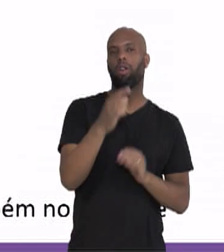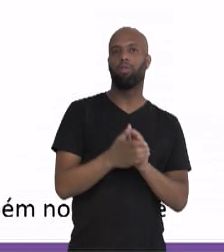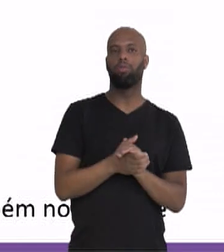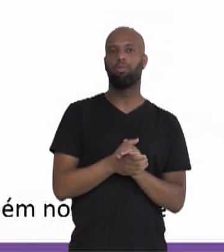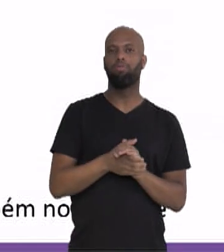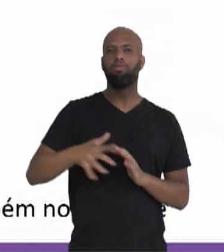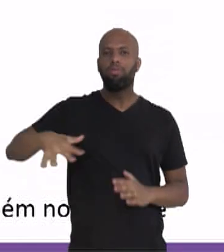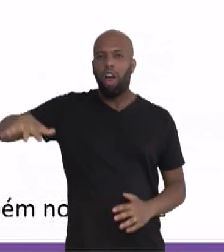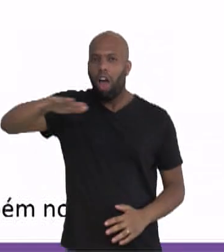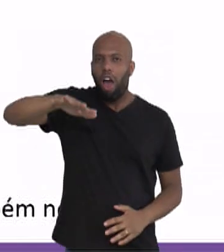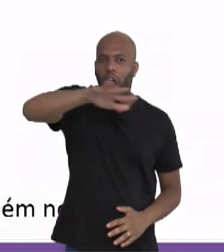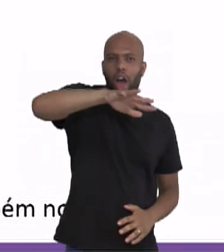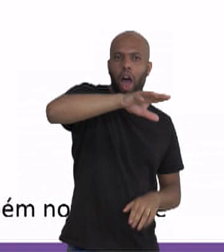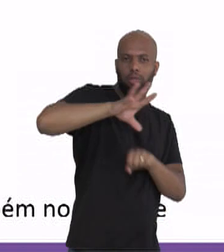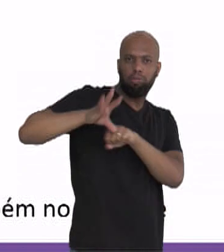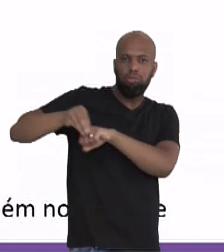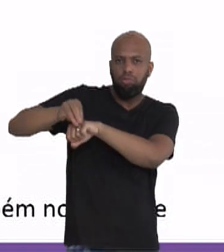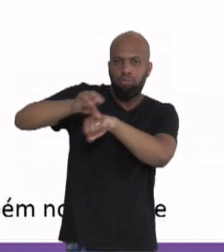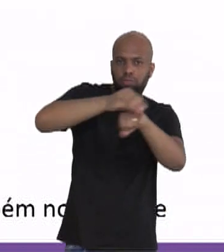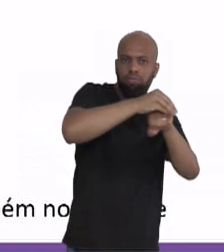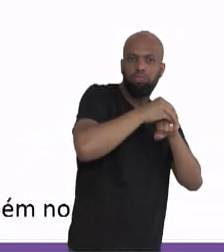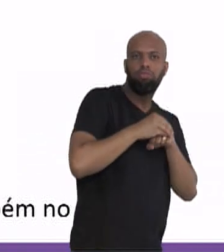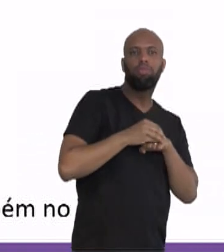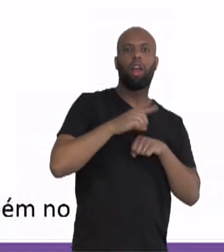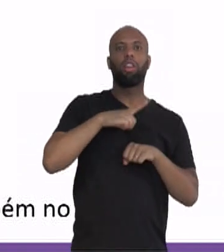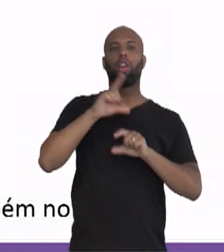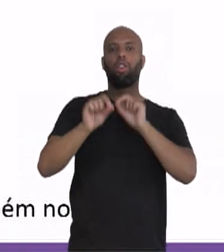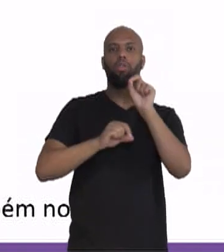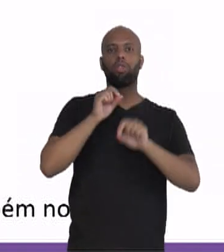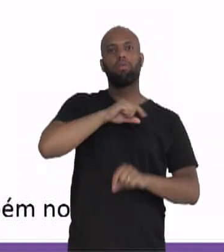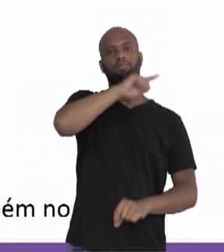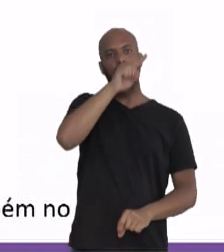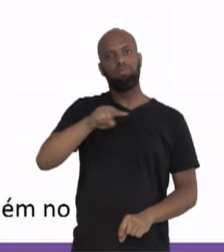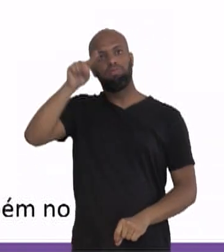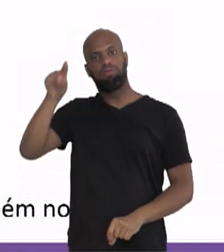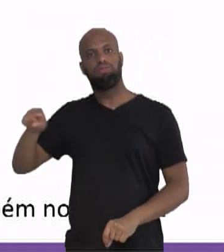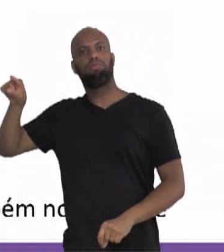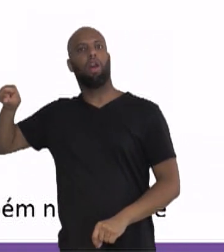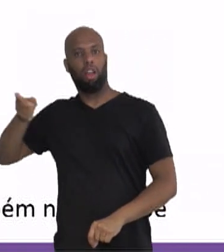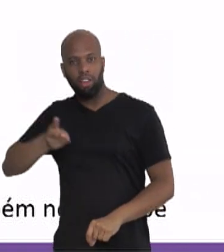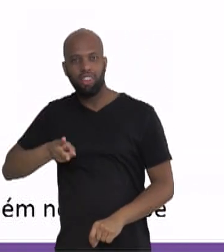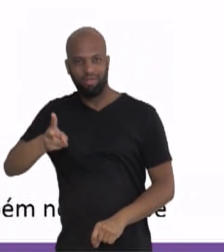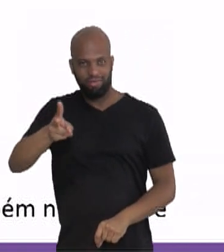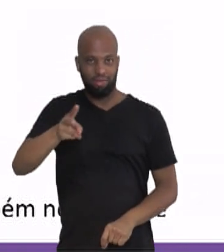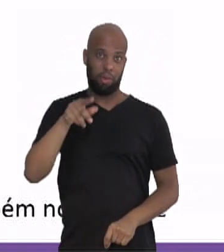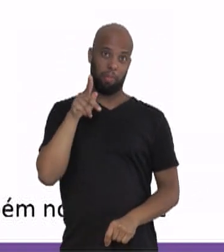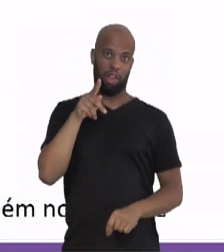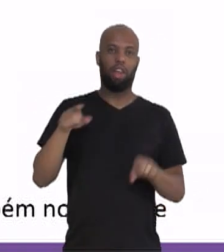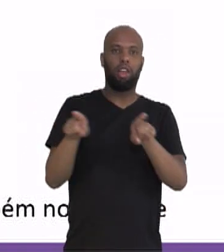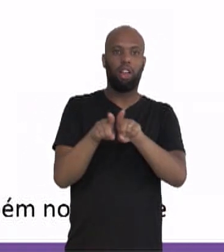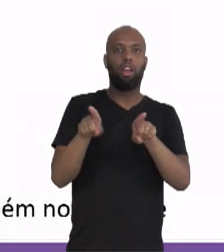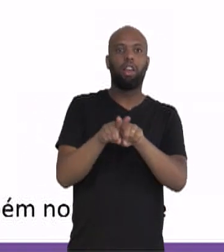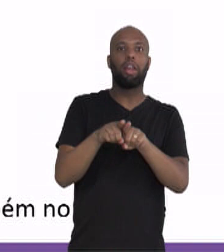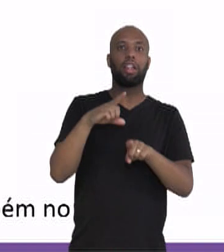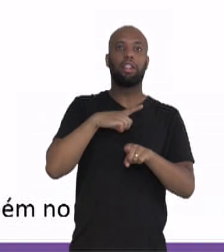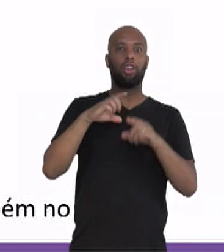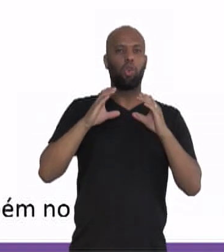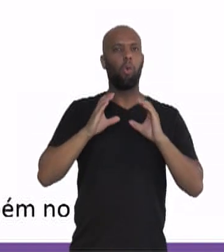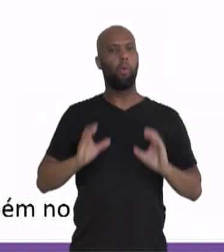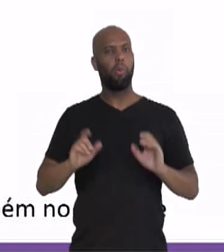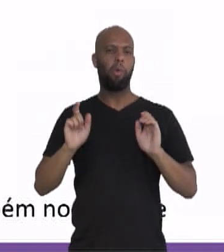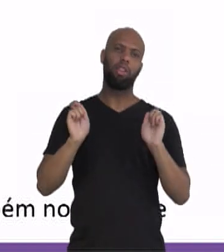do conhecimento ocorrem então fenômenos periódicos, cujos comportamentos podem ser